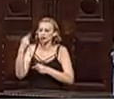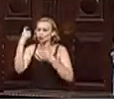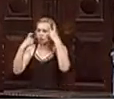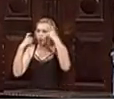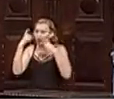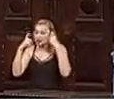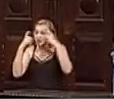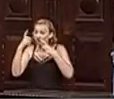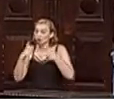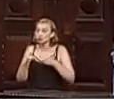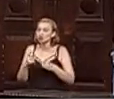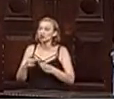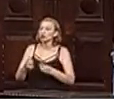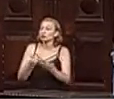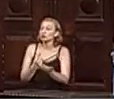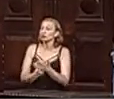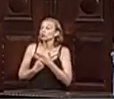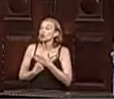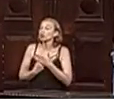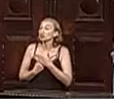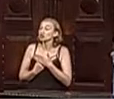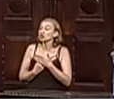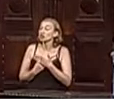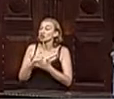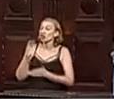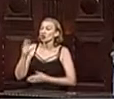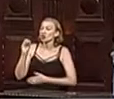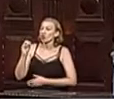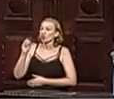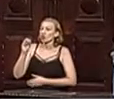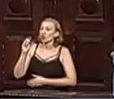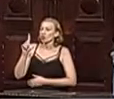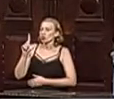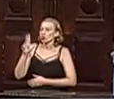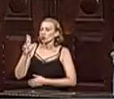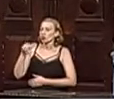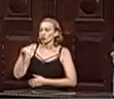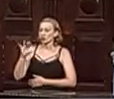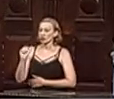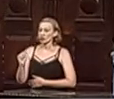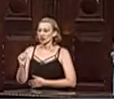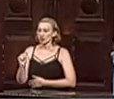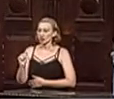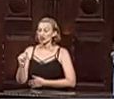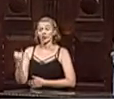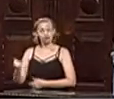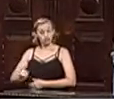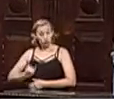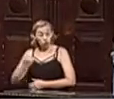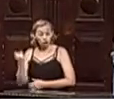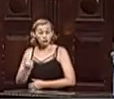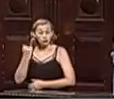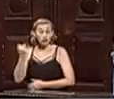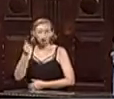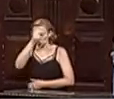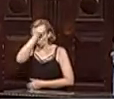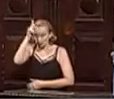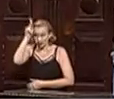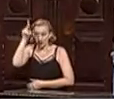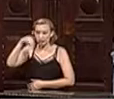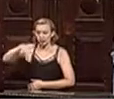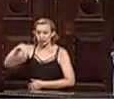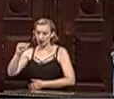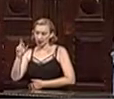de preservar e proteger a Conlurb de nomeações de cunho político. E é importante que o prefeito Marcelo